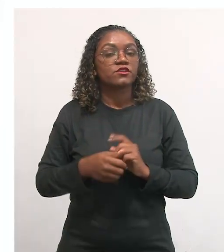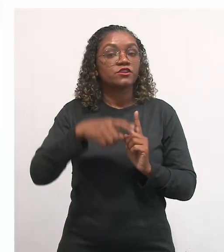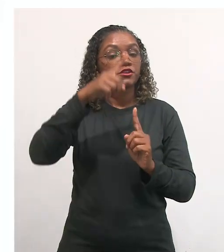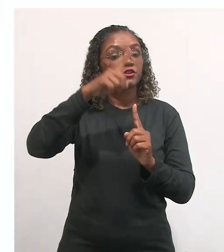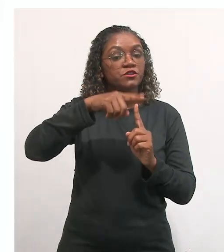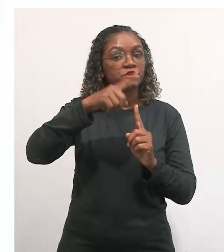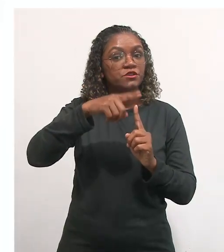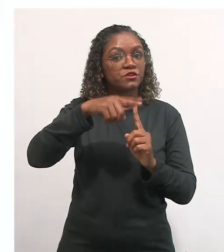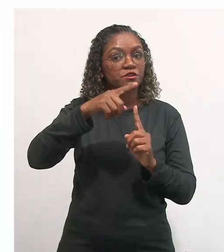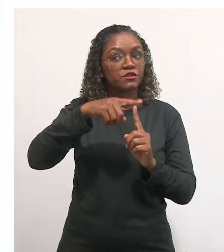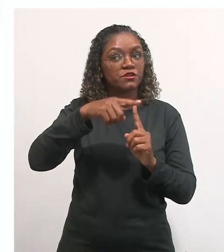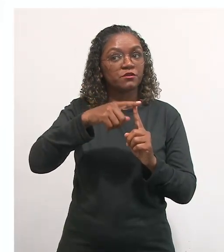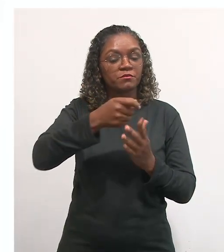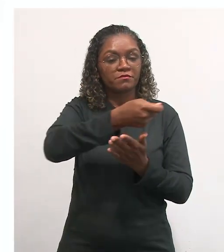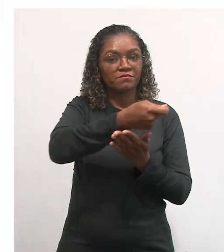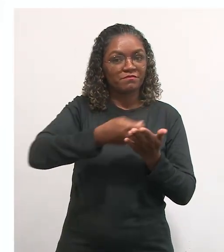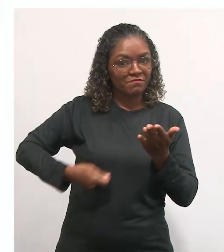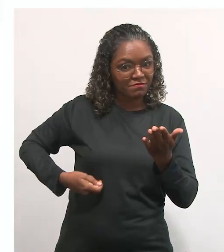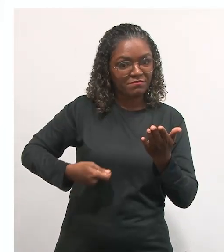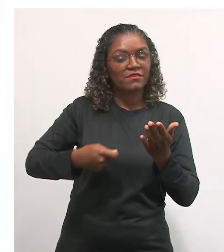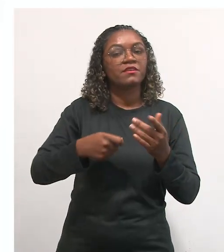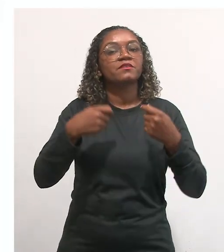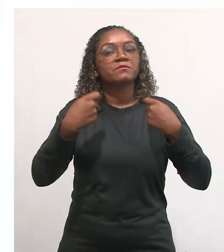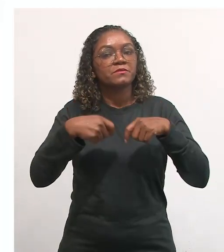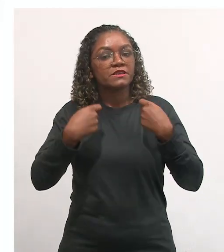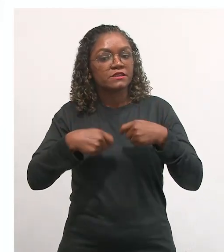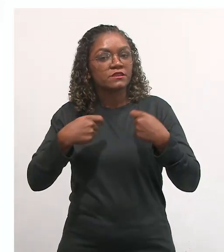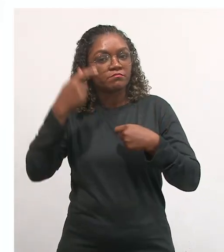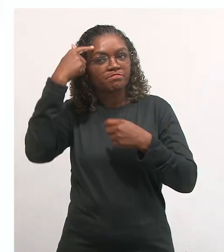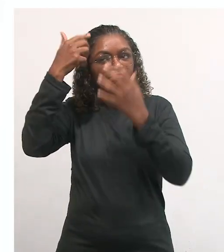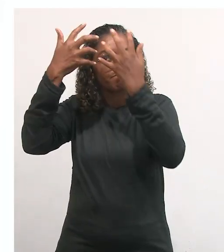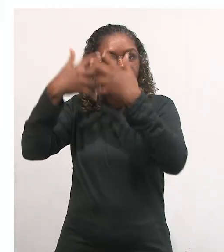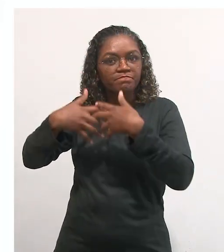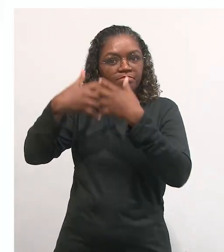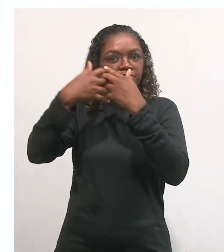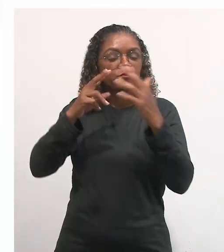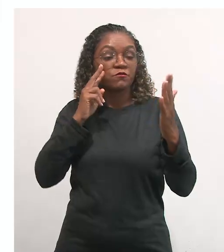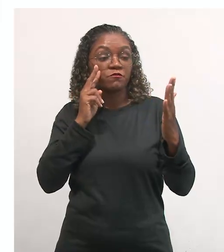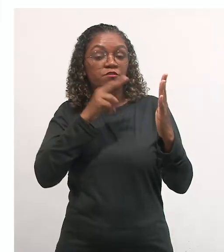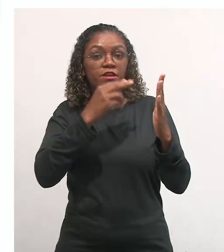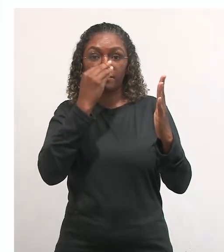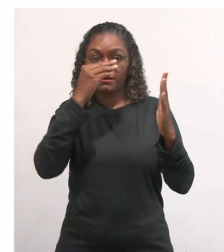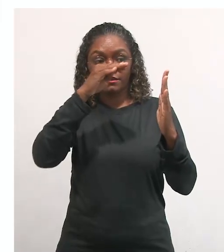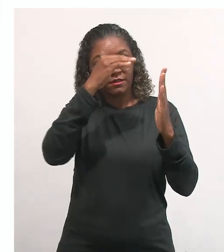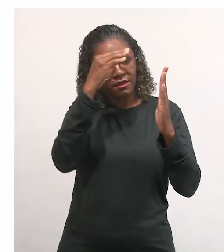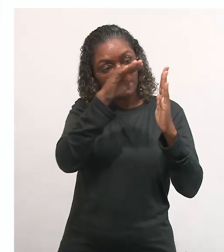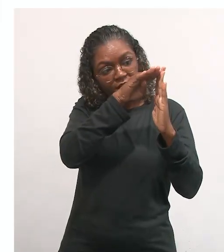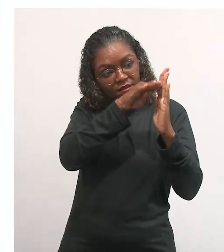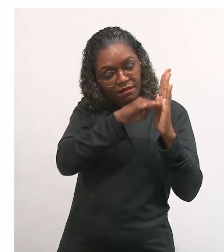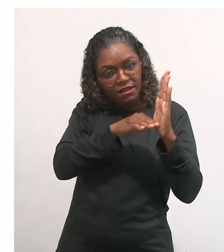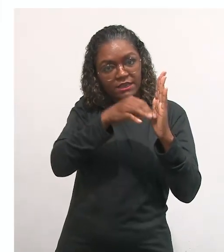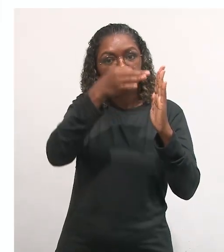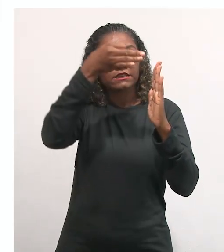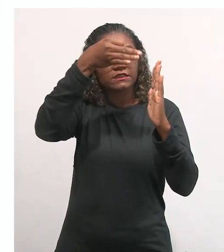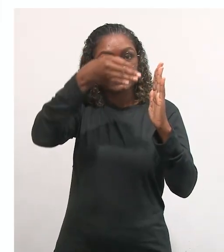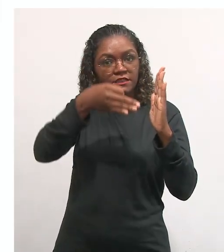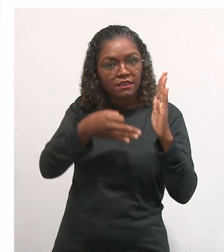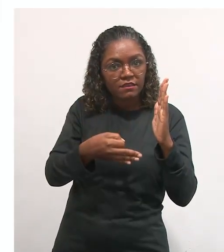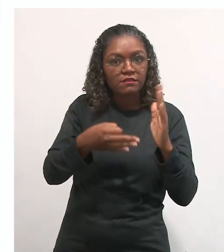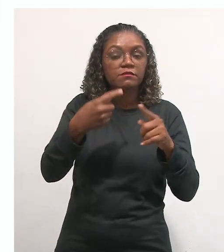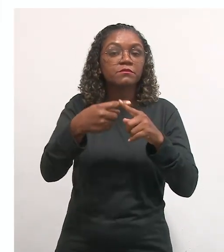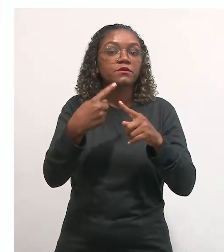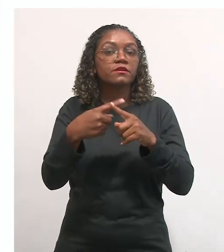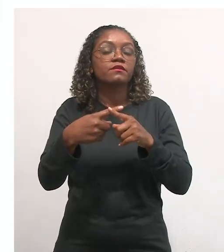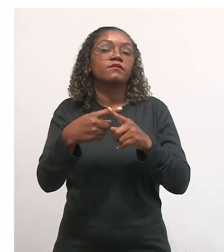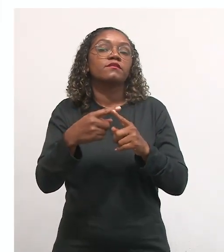tipo de escrita científica você precisa pensar aí nas regras pensar em todas as normas para você escrever o seu